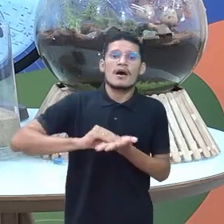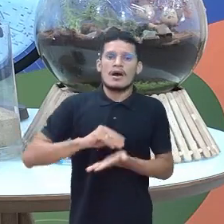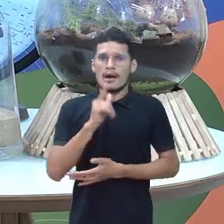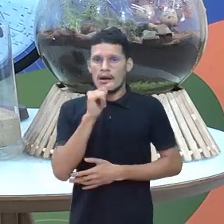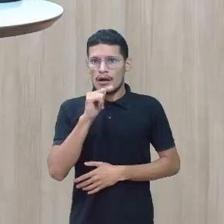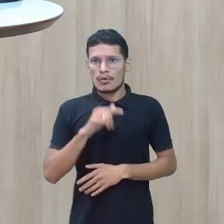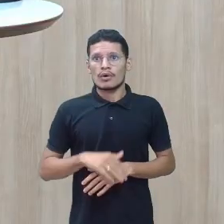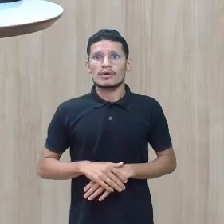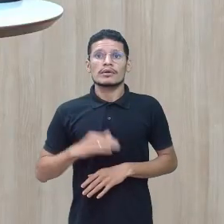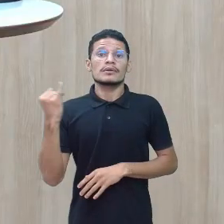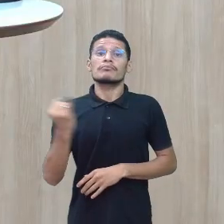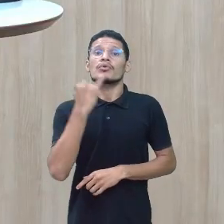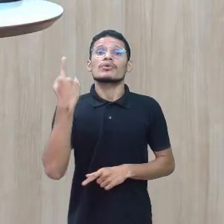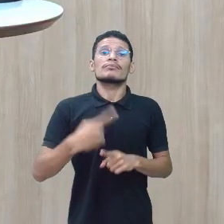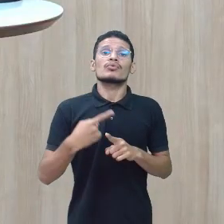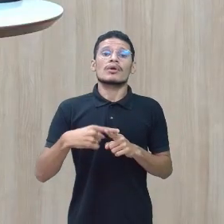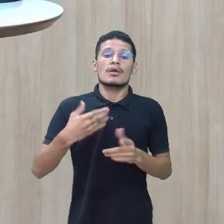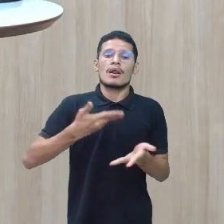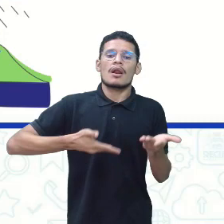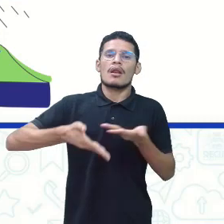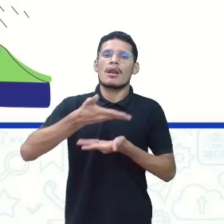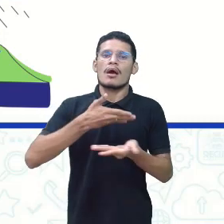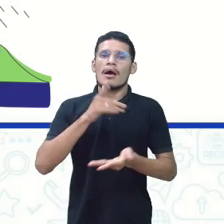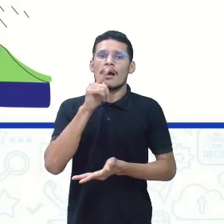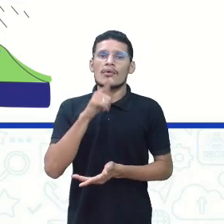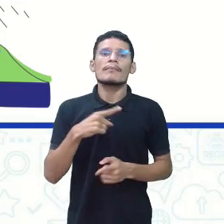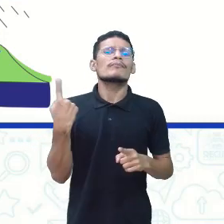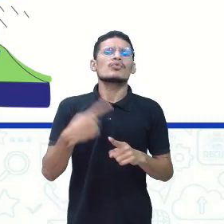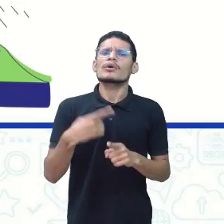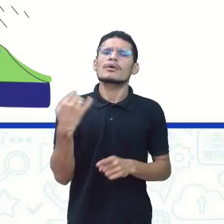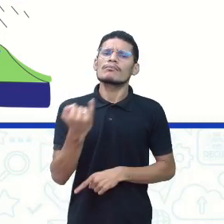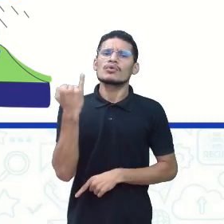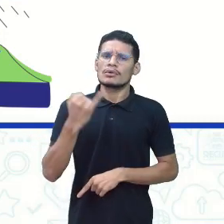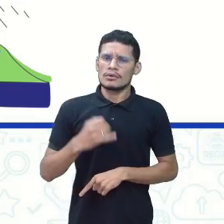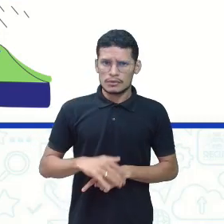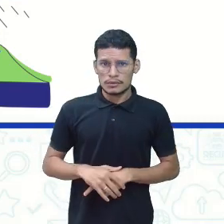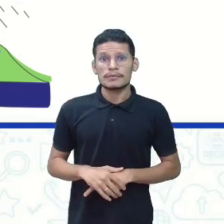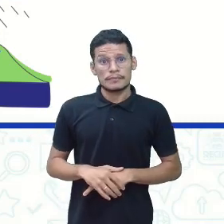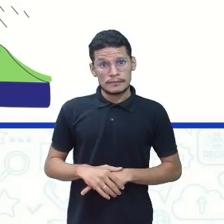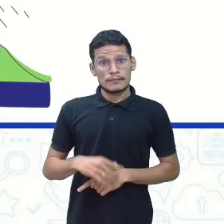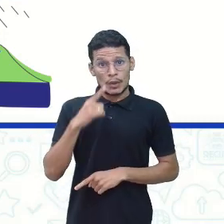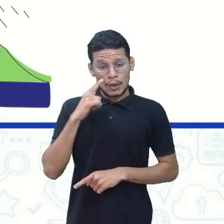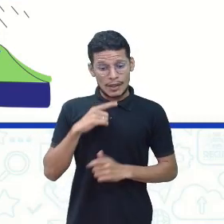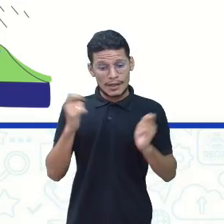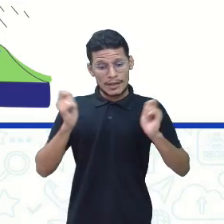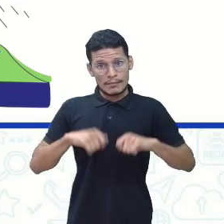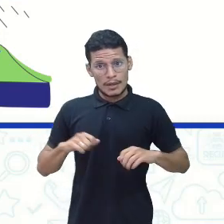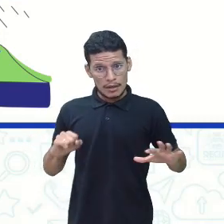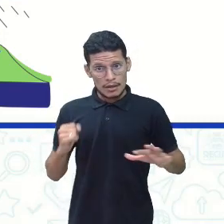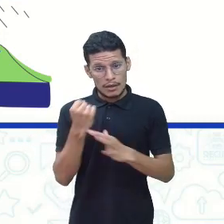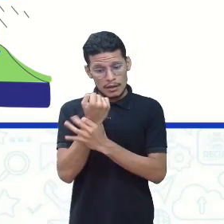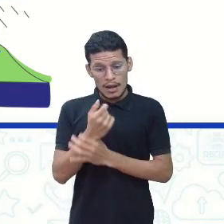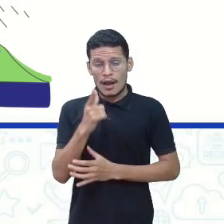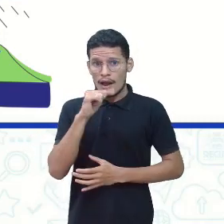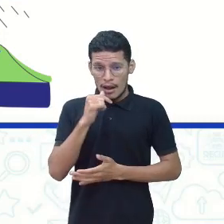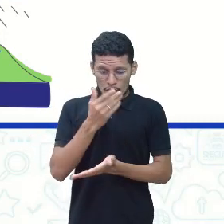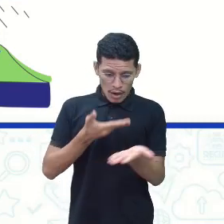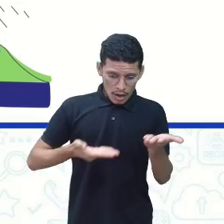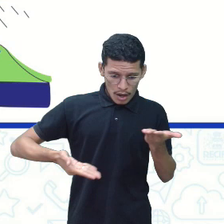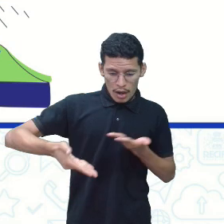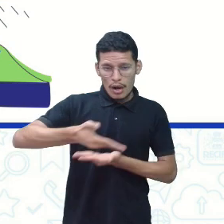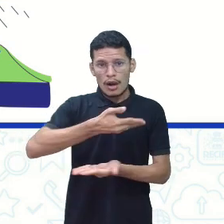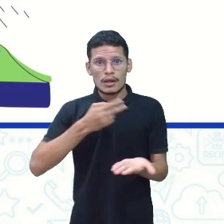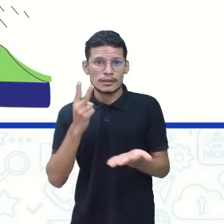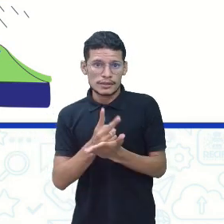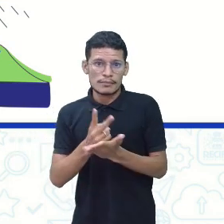Importância do ciclo da água. Por que o ciclo da água ele é tão importante? Porque ele garante que a água circule